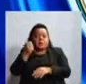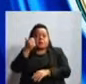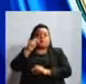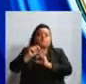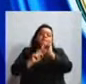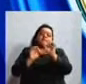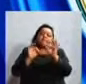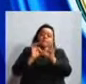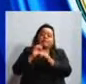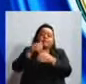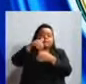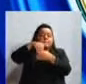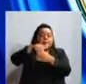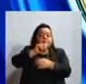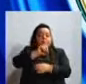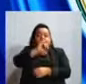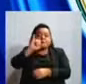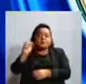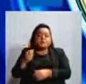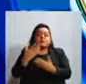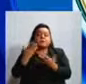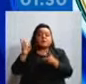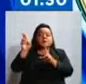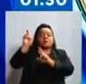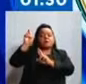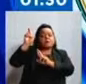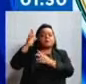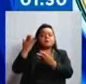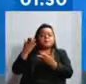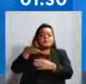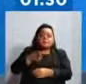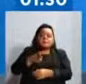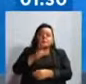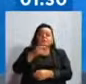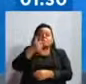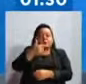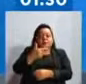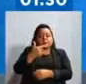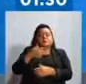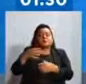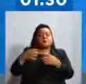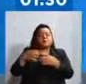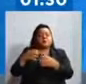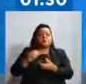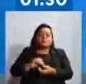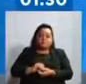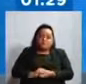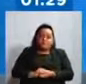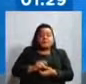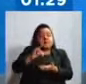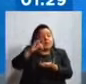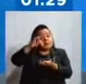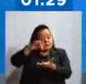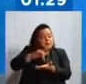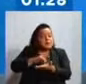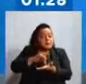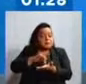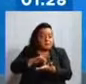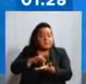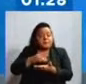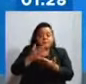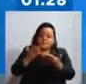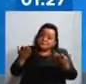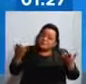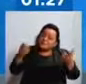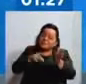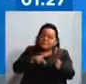como manter a esperança de chegar a um segundo turno? É verdade, mas pesquisa